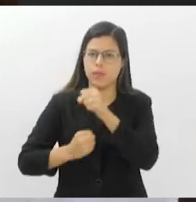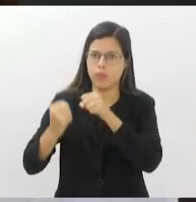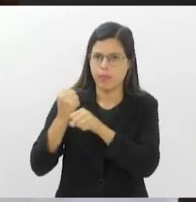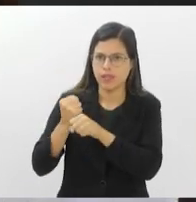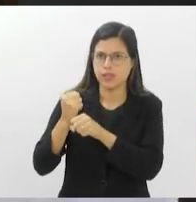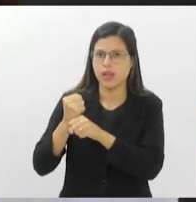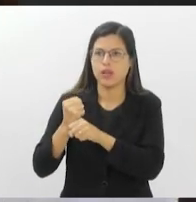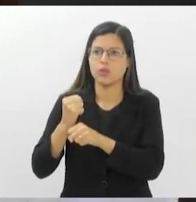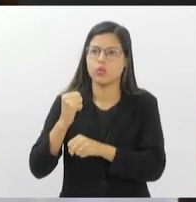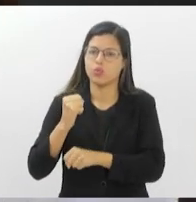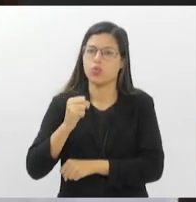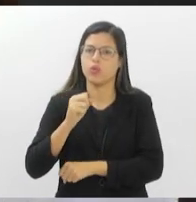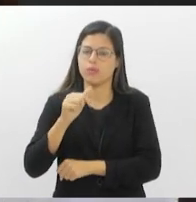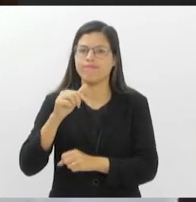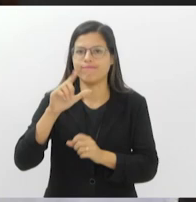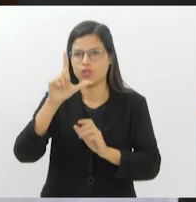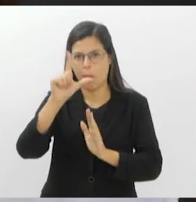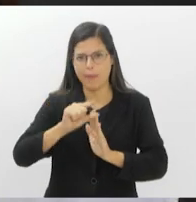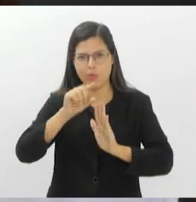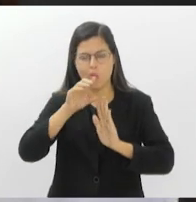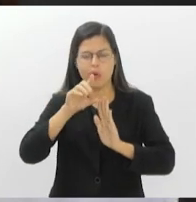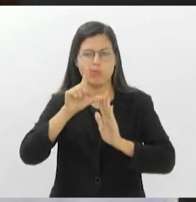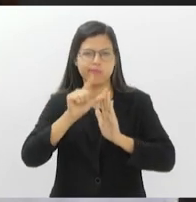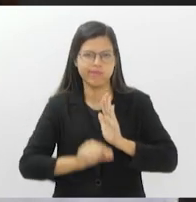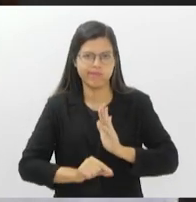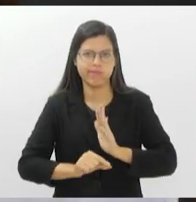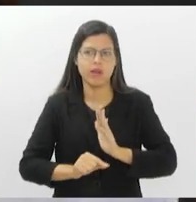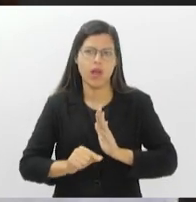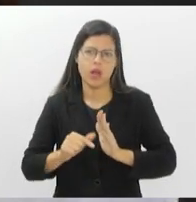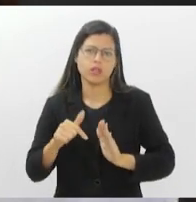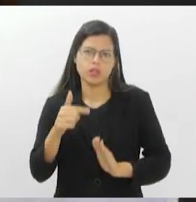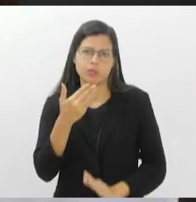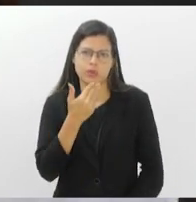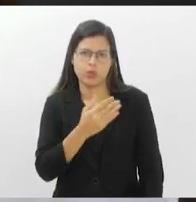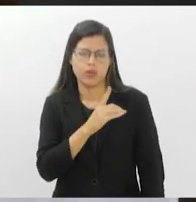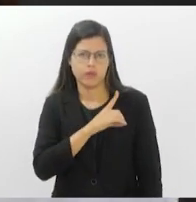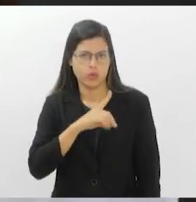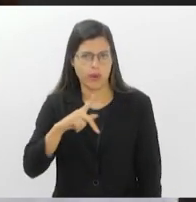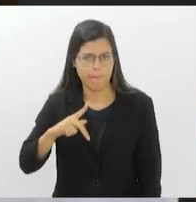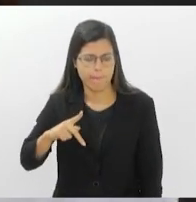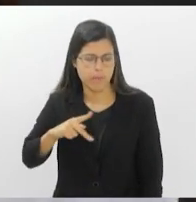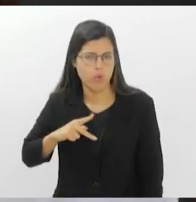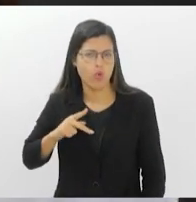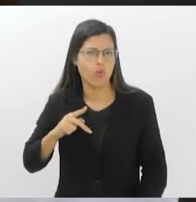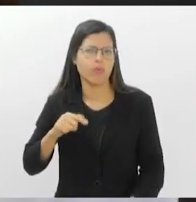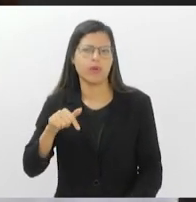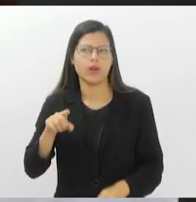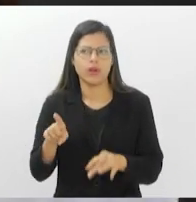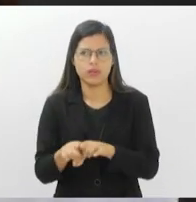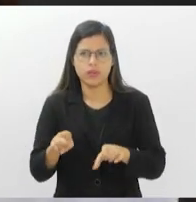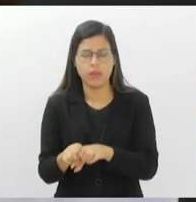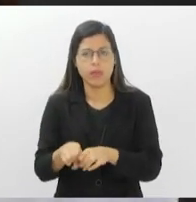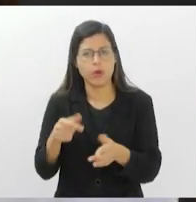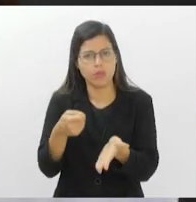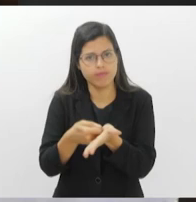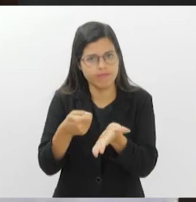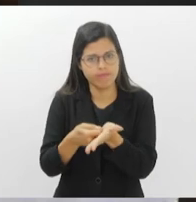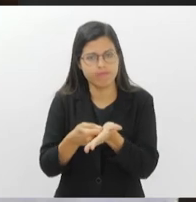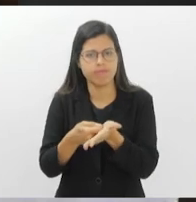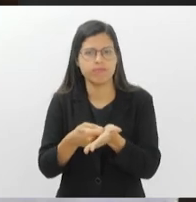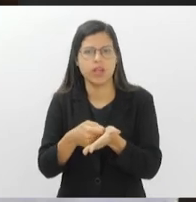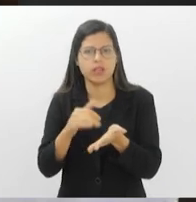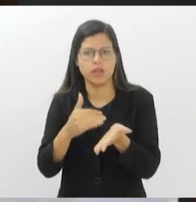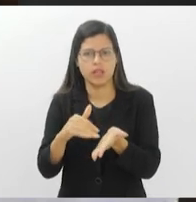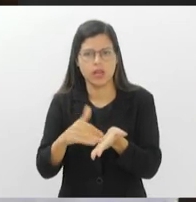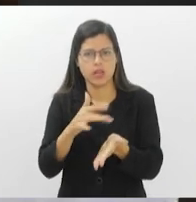25 milhões. A gente acionou o Ministério Público, a Defensoria Pública, cobrou da Secretaria de Saúde e teve o compromisso